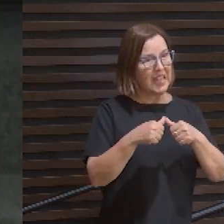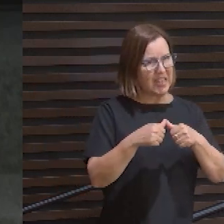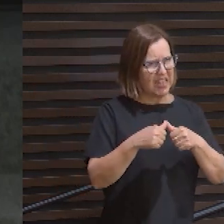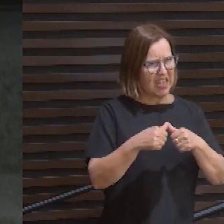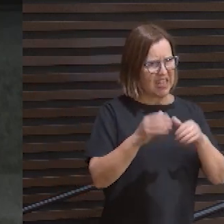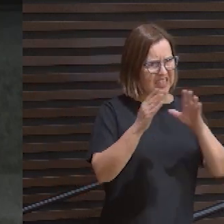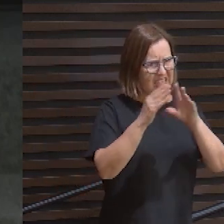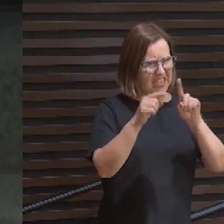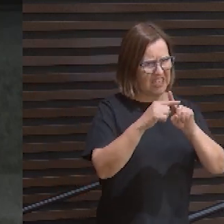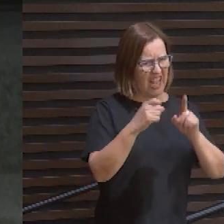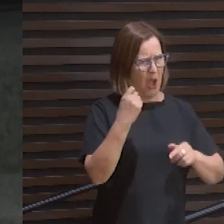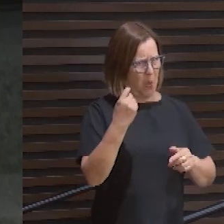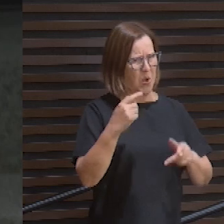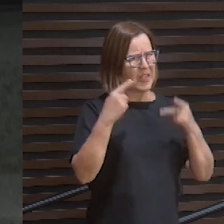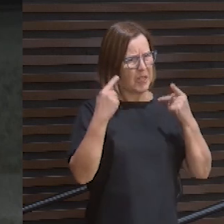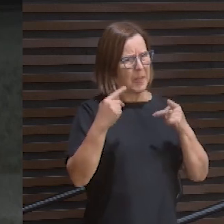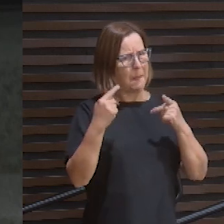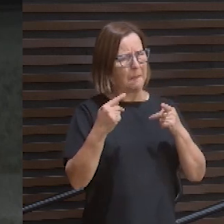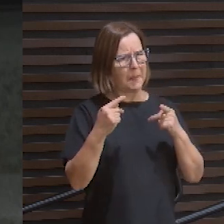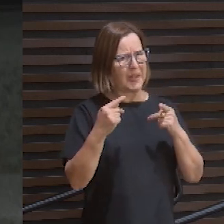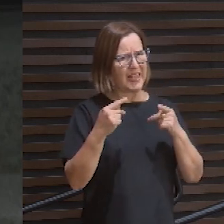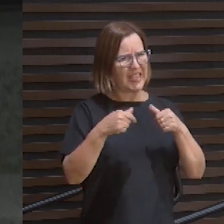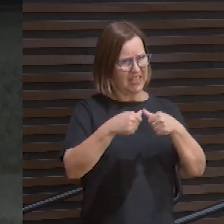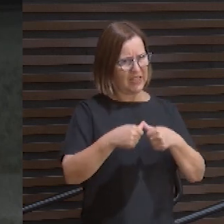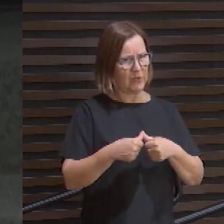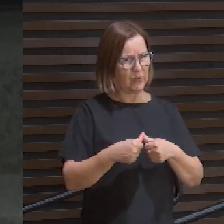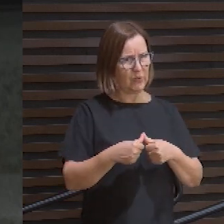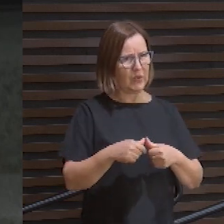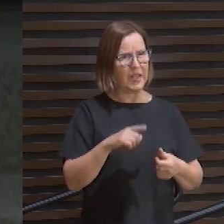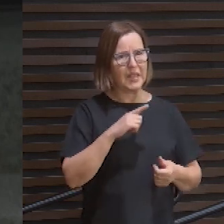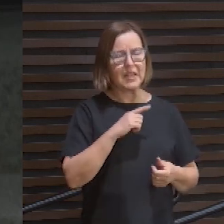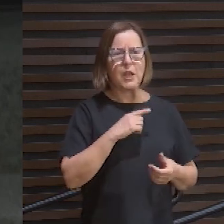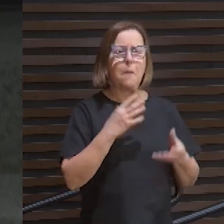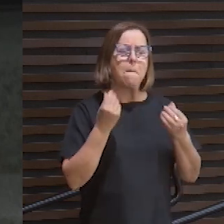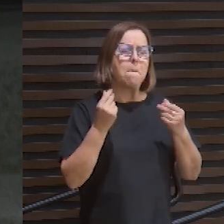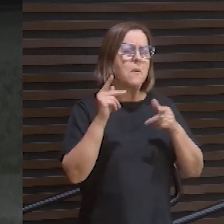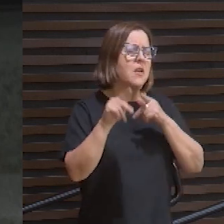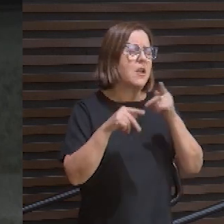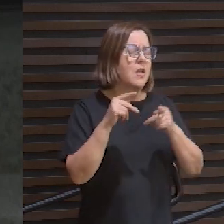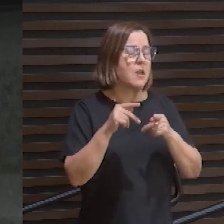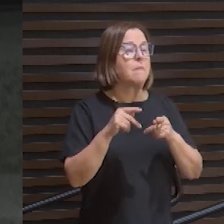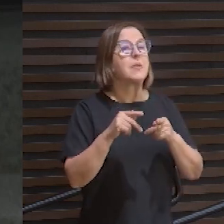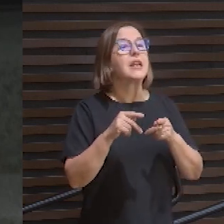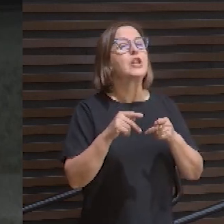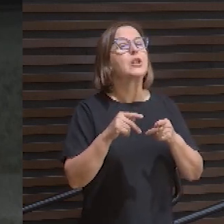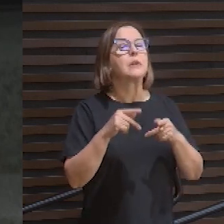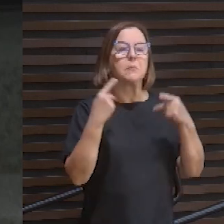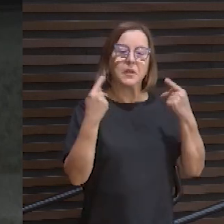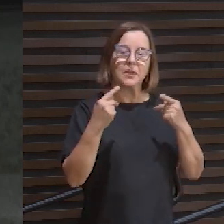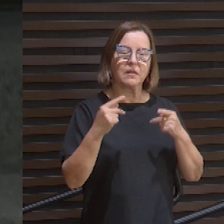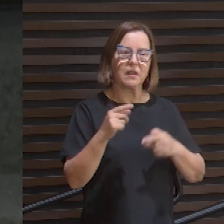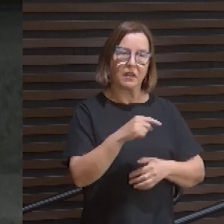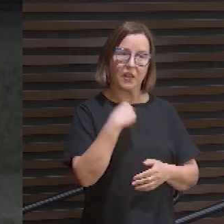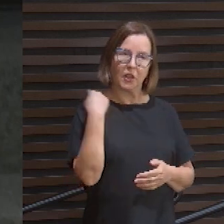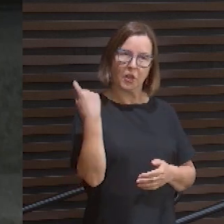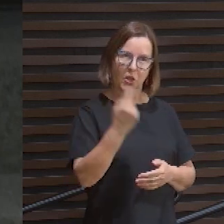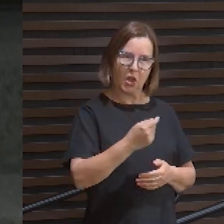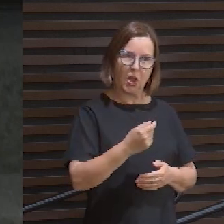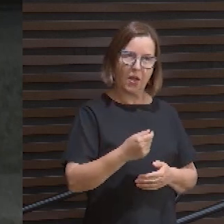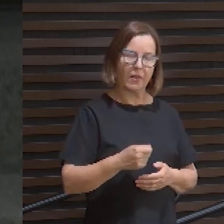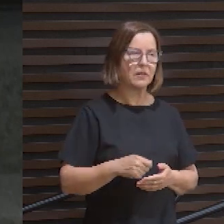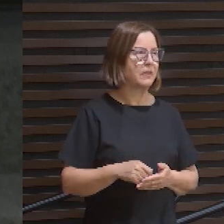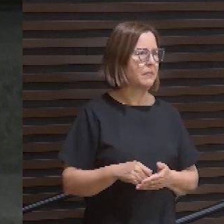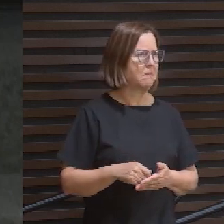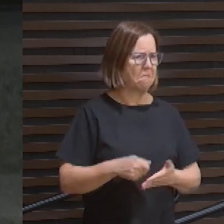está... E que tem muita gente falando disso e pregando isso. Nós é que somos teimosos de não sair